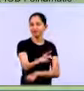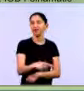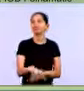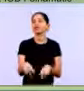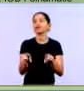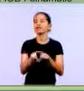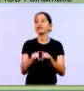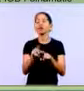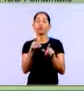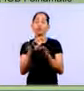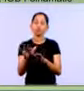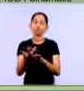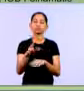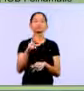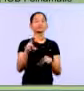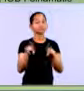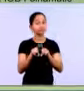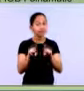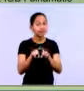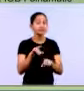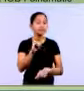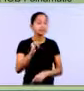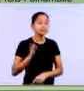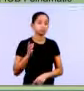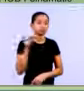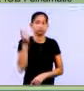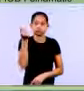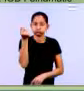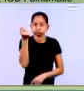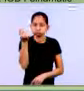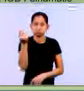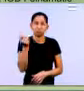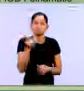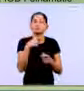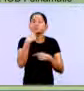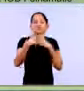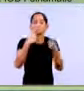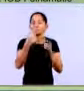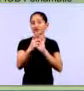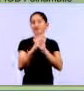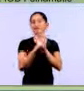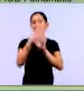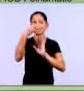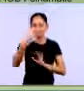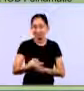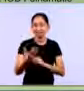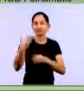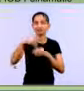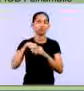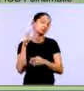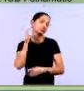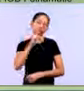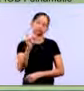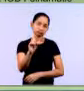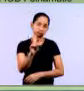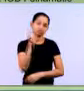disso, nós temos os impostos sobre grandes fortunas, mas que não foi regulamentado, que não foi instituído ainda pela